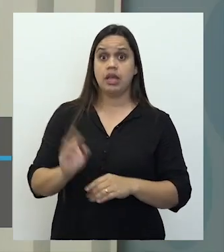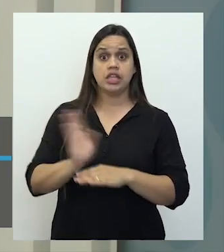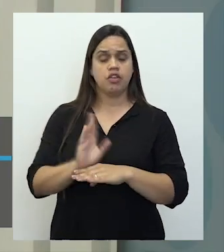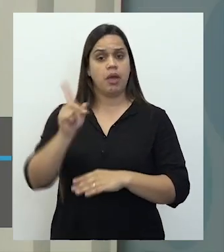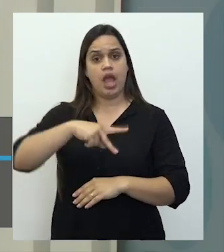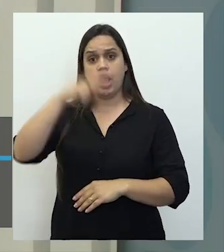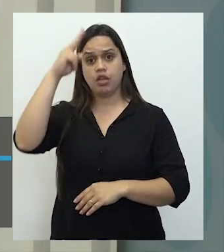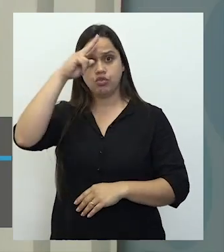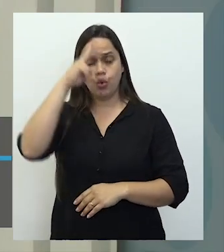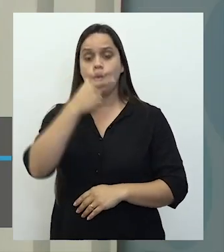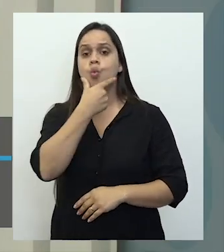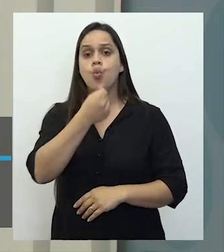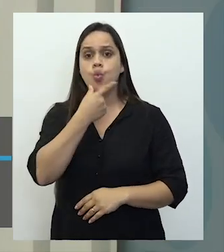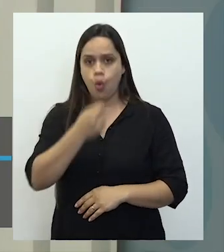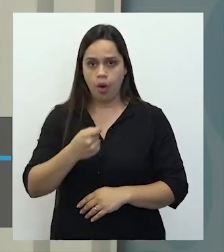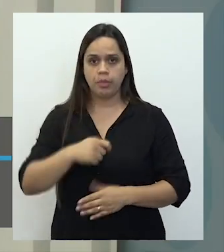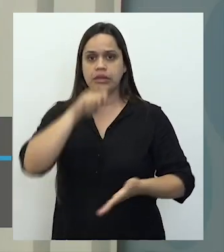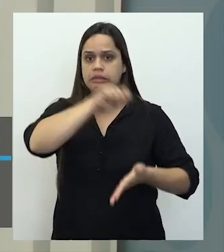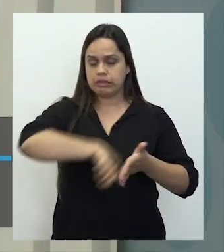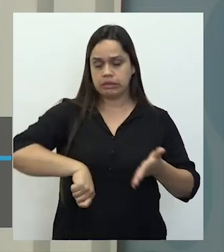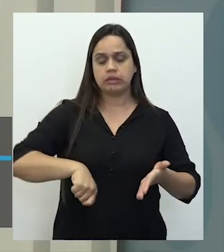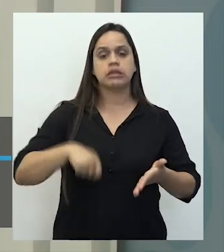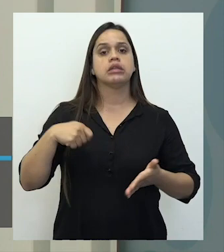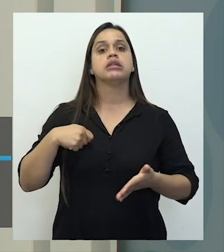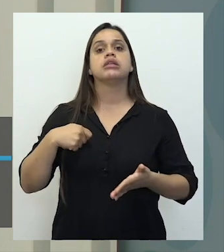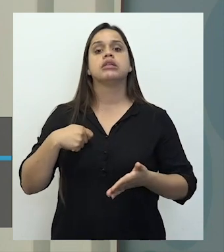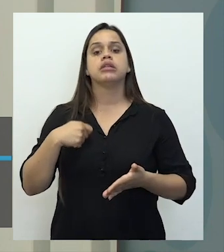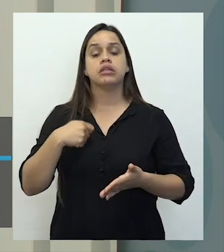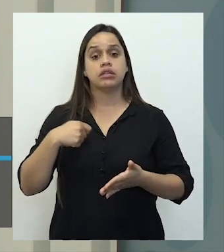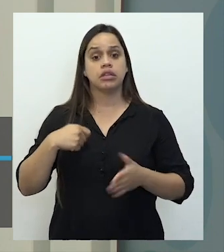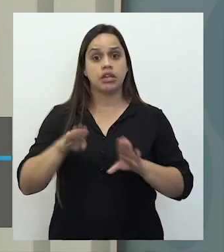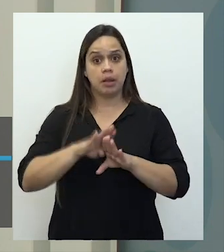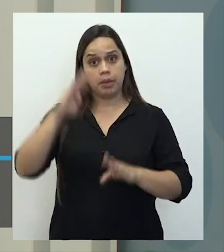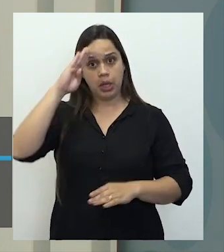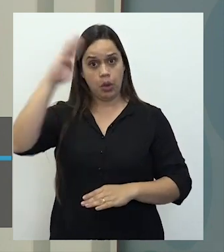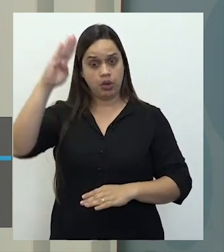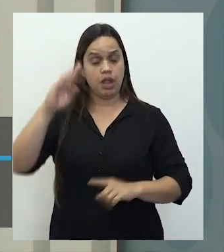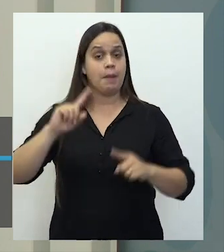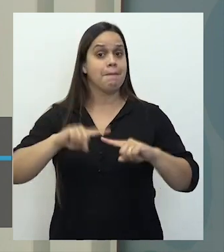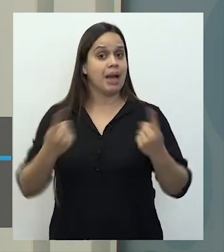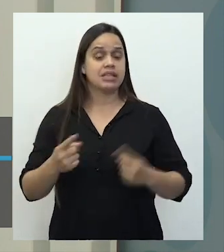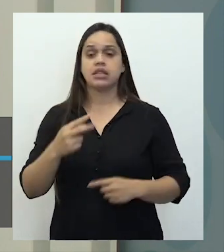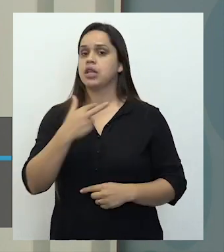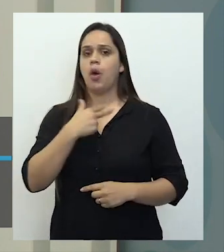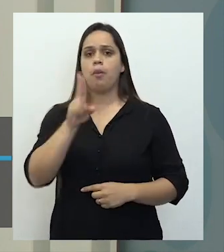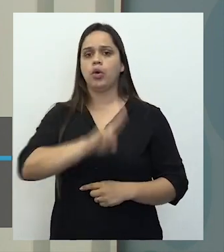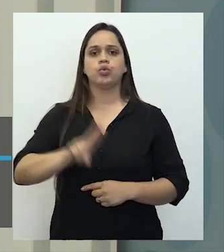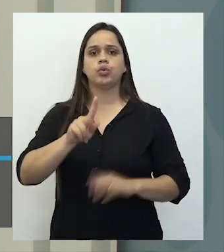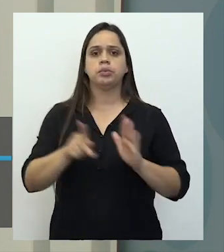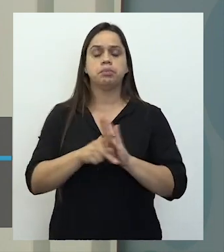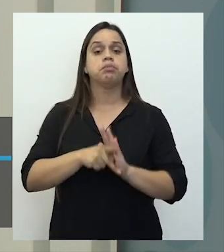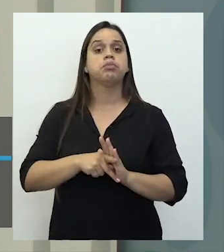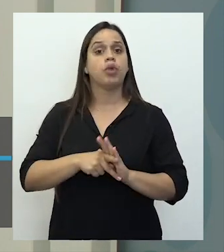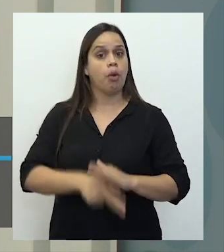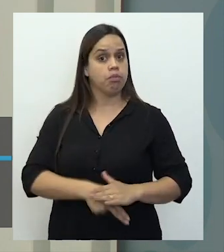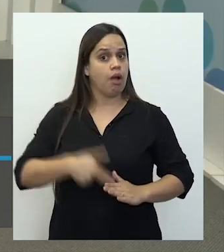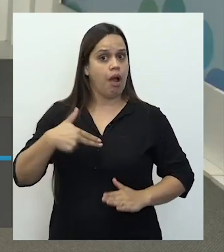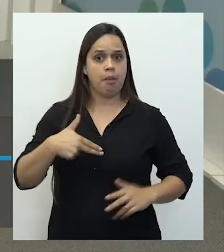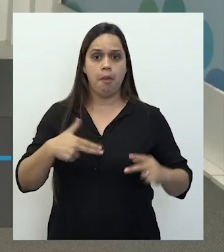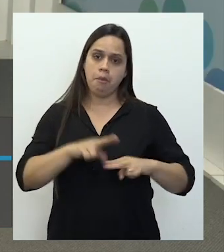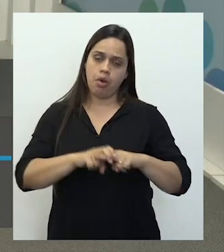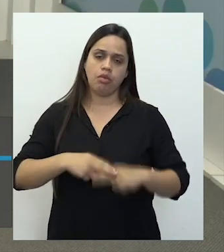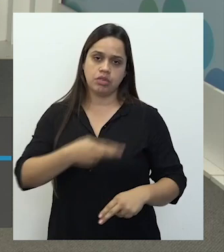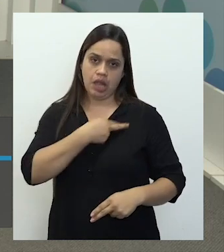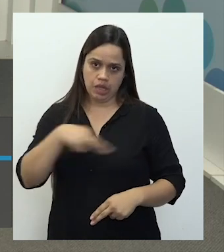se alista no exército, ele não pode usar armas devido à religião dele. E ele se torna herói do exército, um negócio maravilhoso. Vamos a